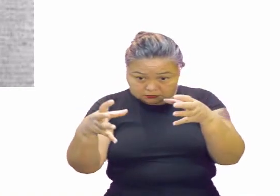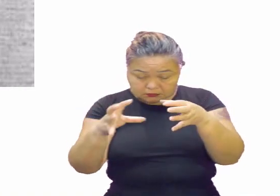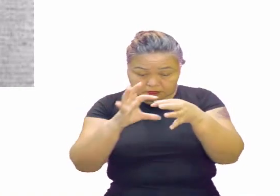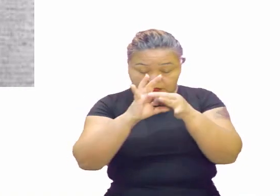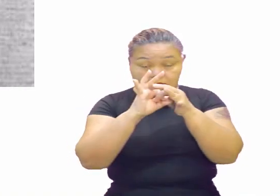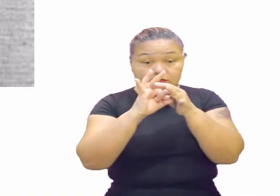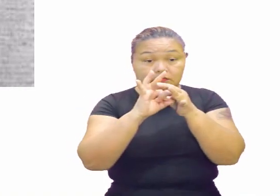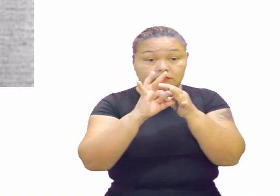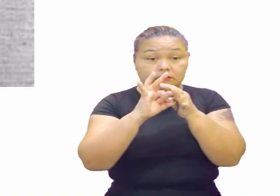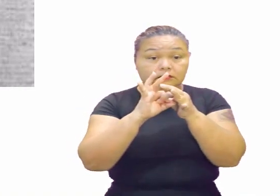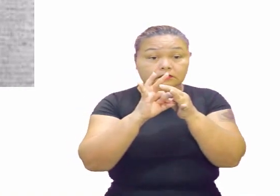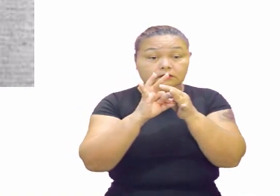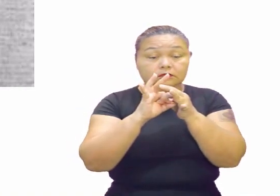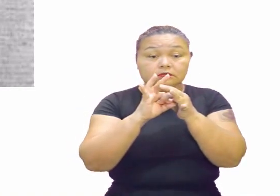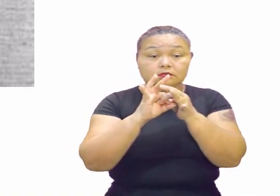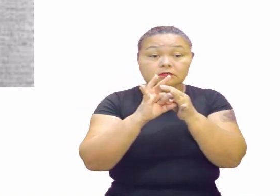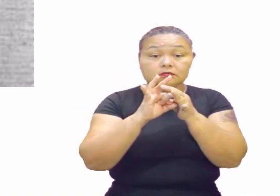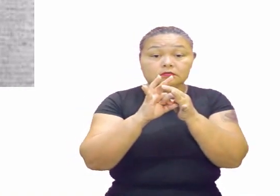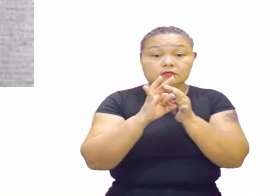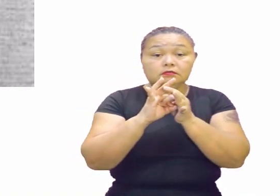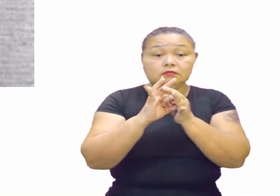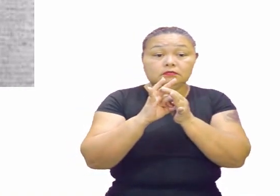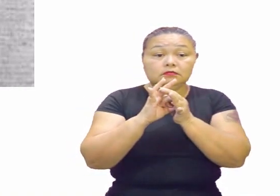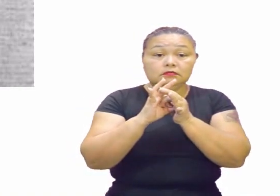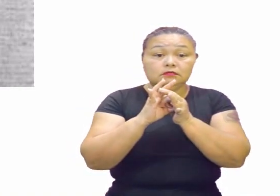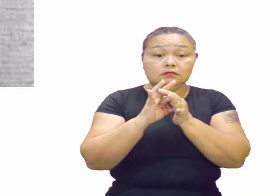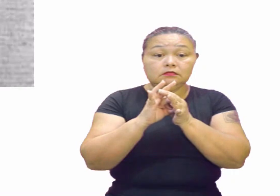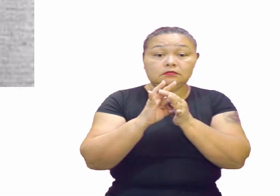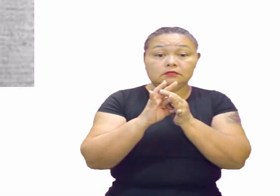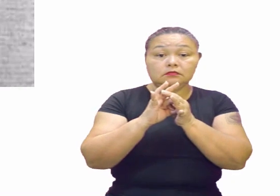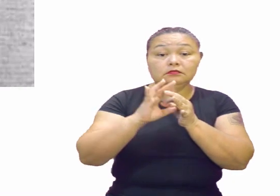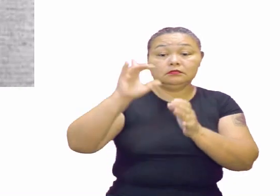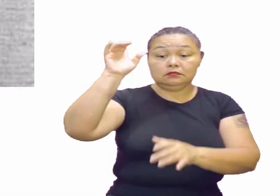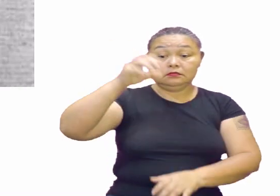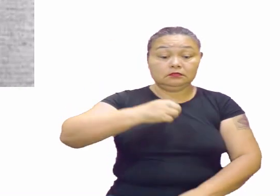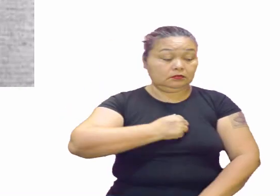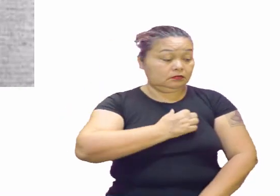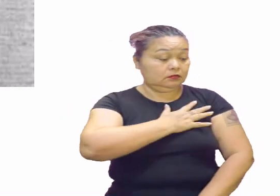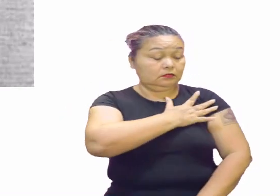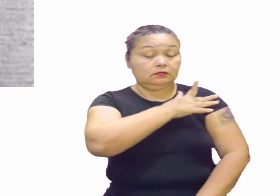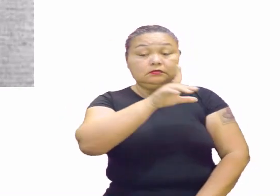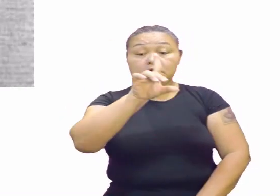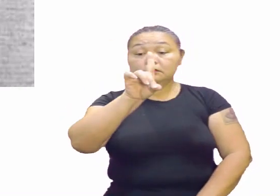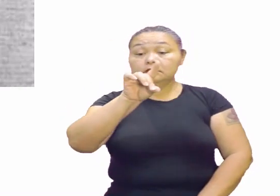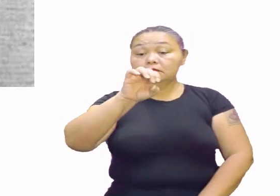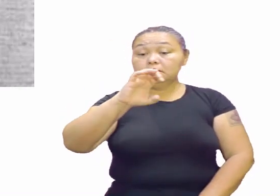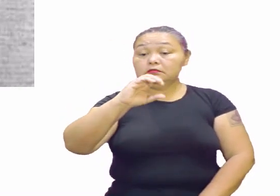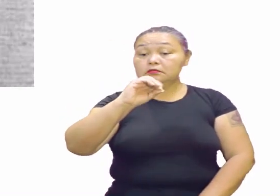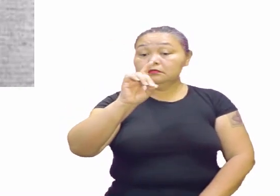Esse daqui é o Marechal Deodoro.